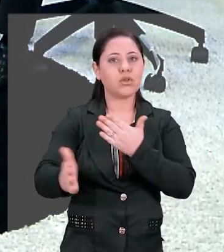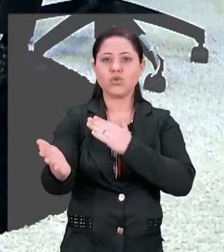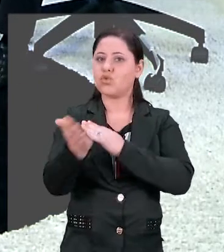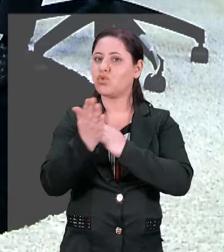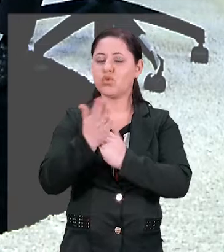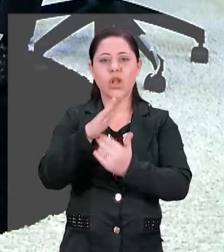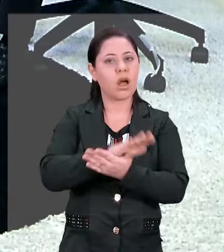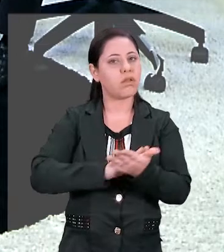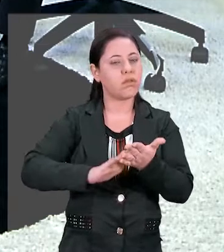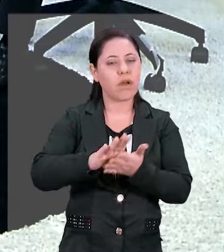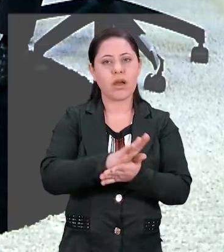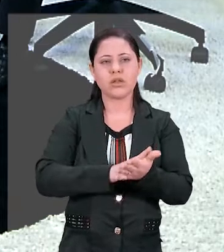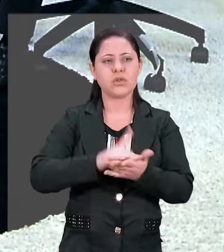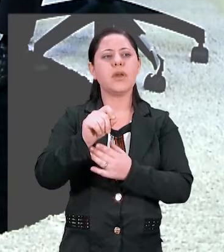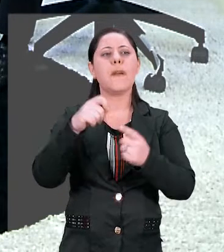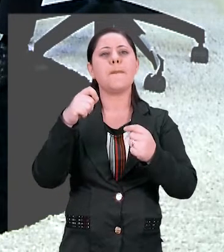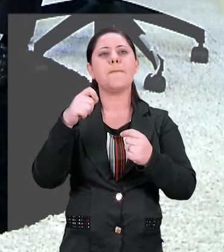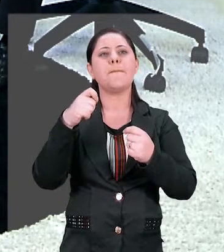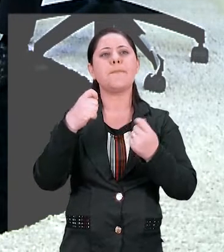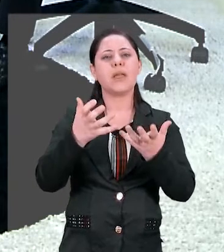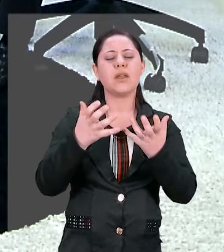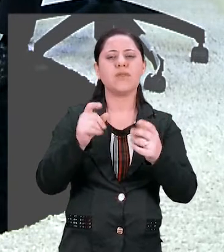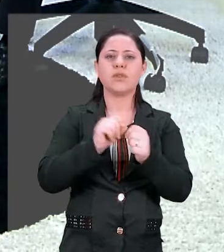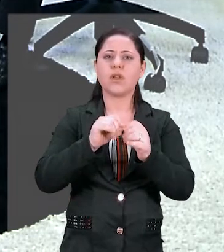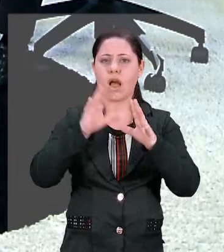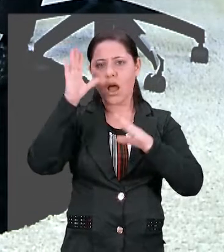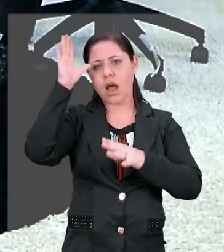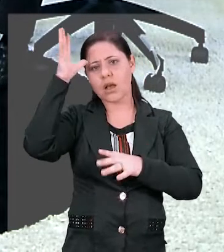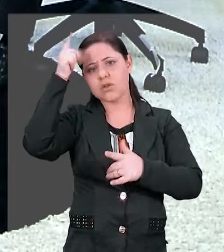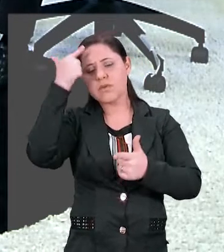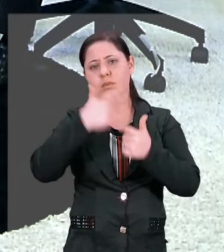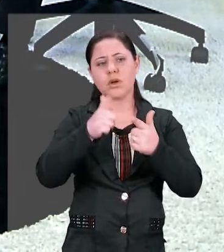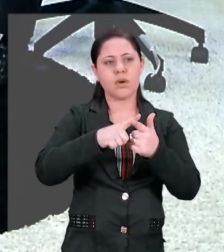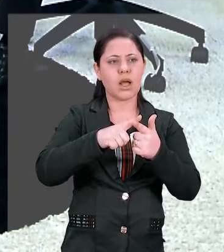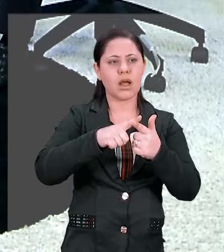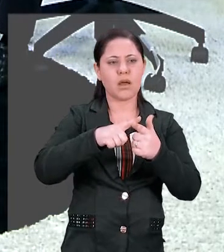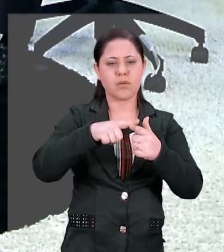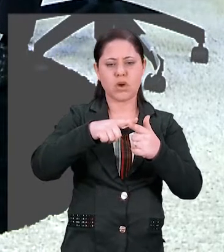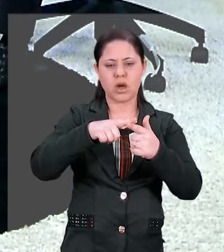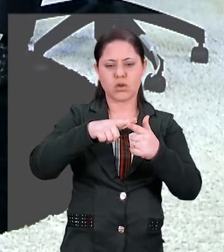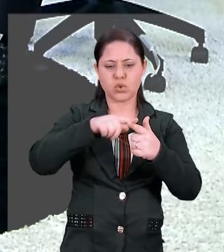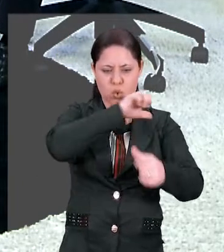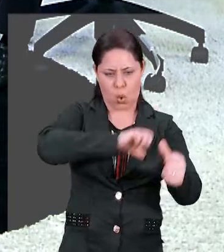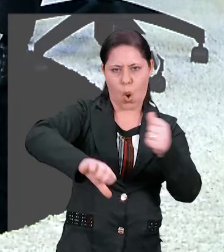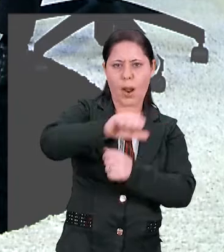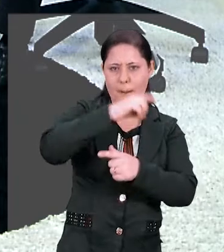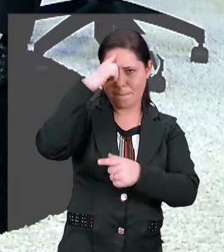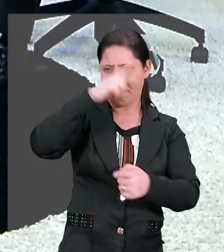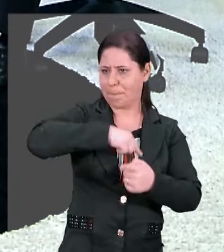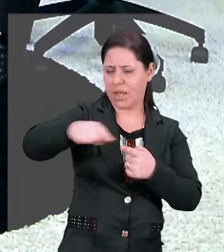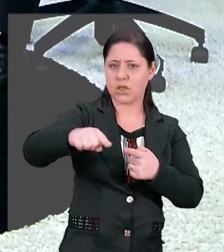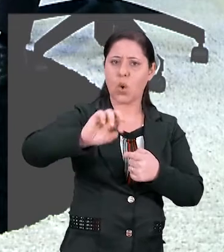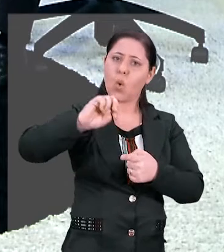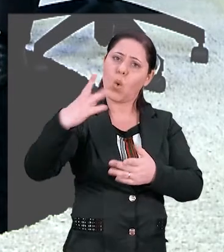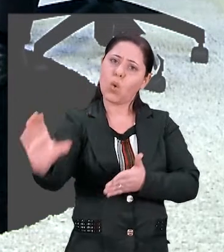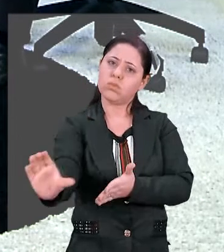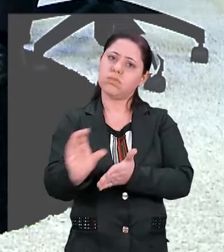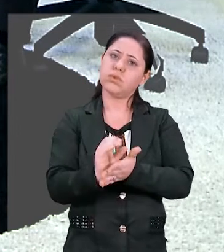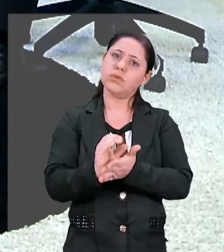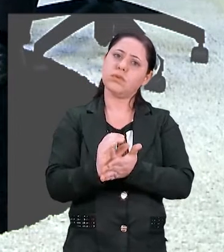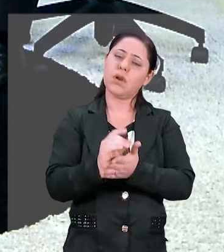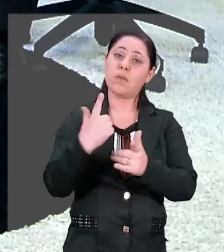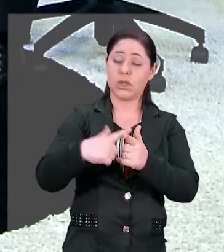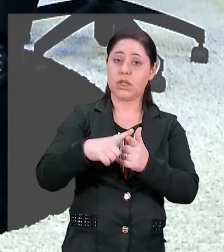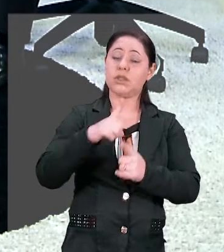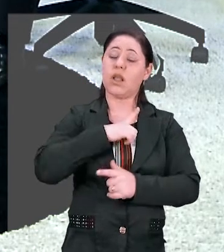fazer para resolver essa situação? De transferir esse povo para lá, ou vir o recurso para cá, porque se tem 9 mil